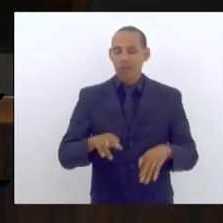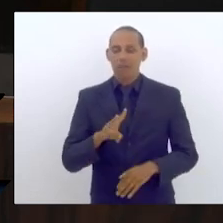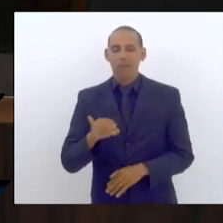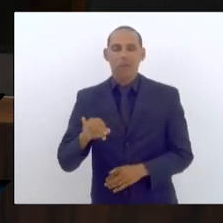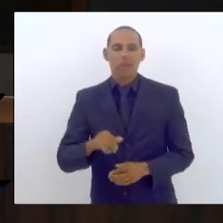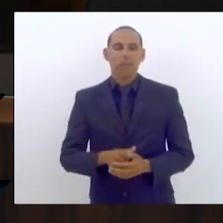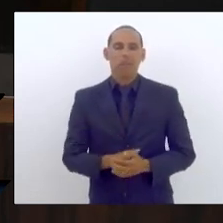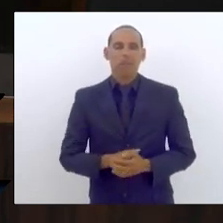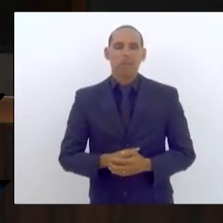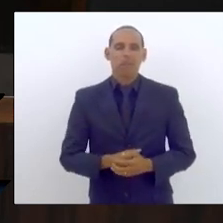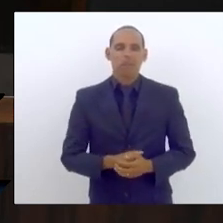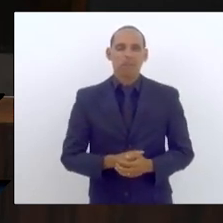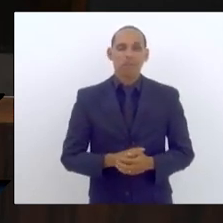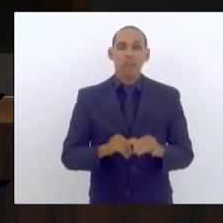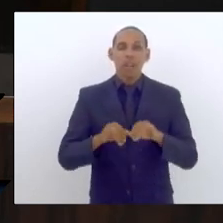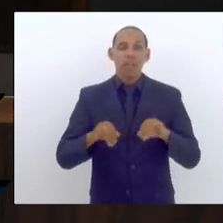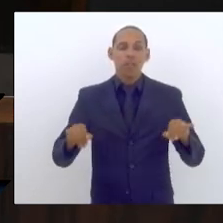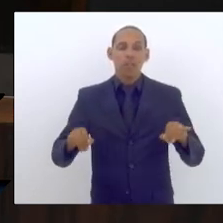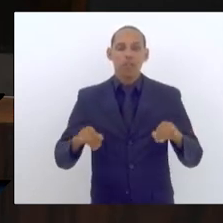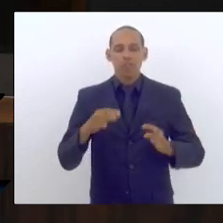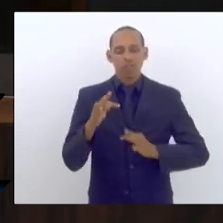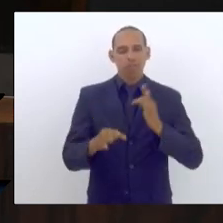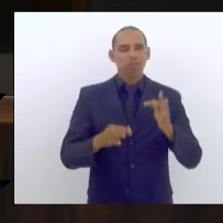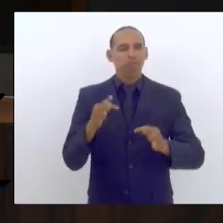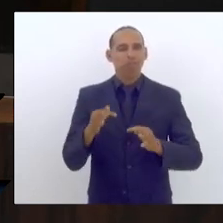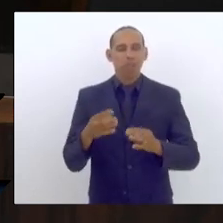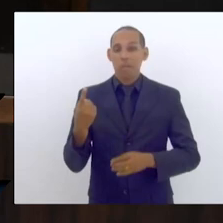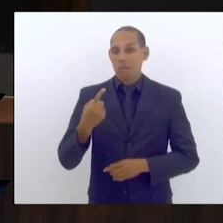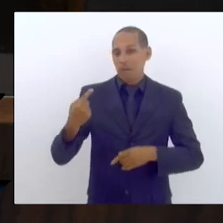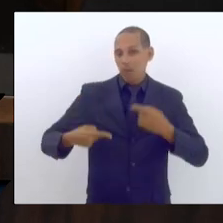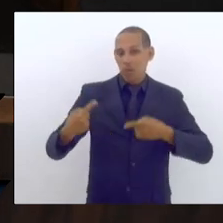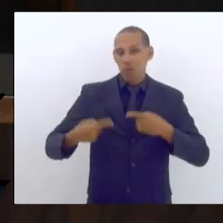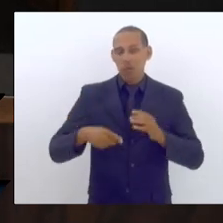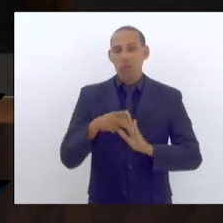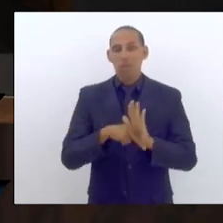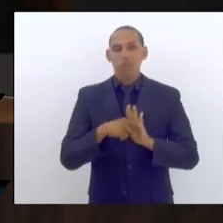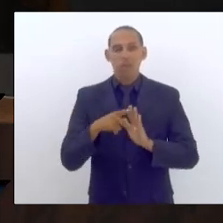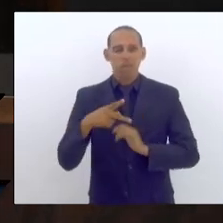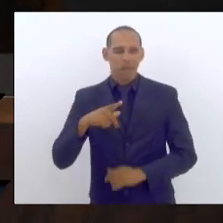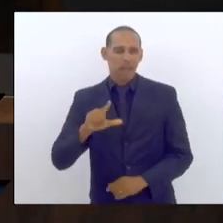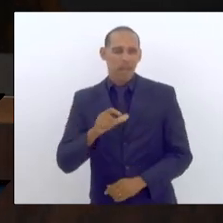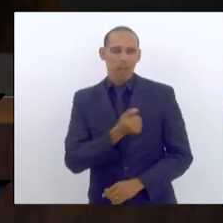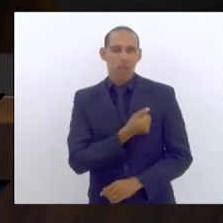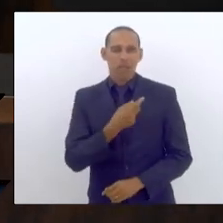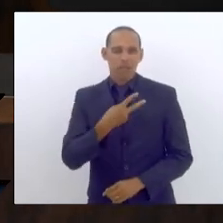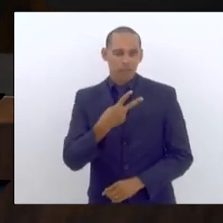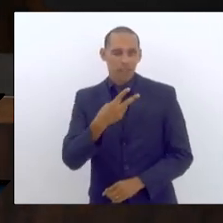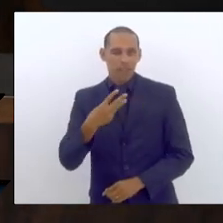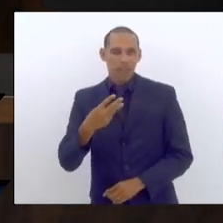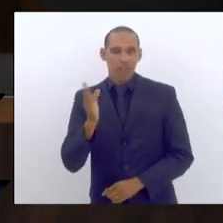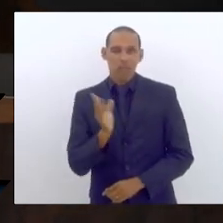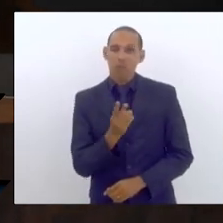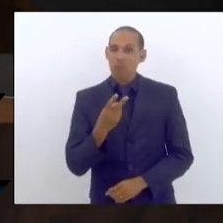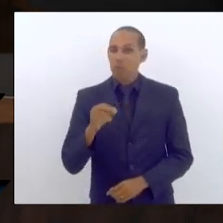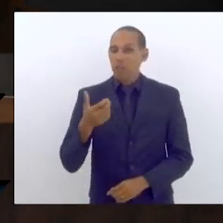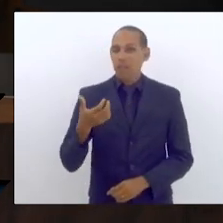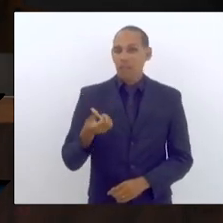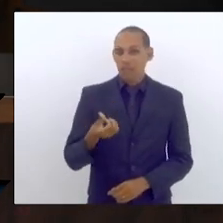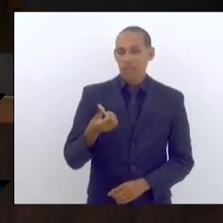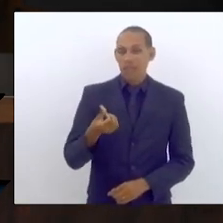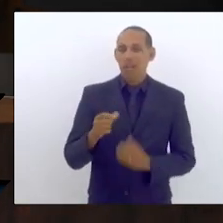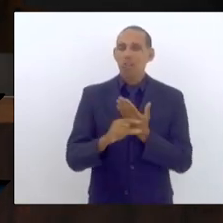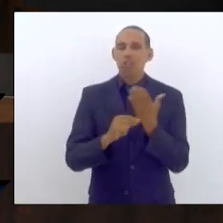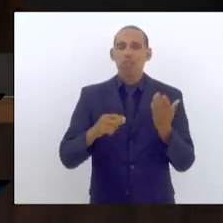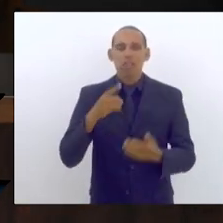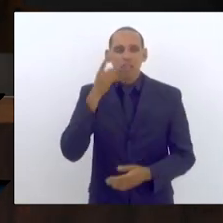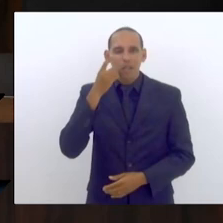final. Anuncio, em tramitação, em primeira discussão, o projeto de lei número 2013-2016, de autoria da